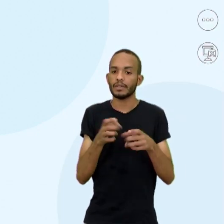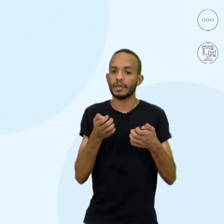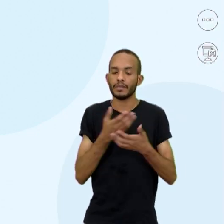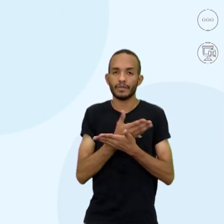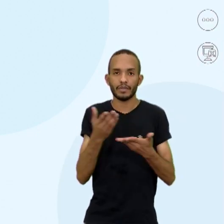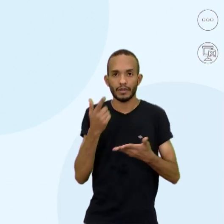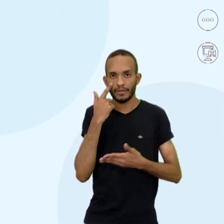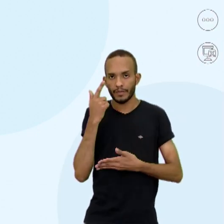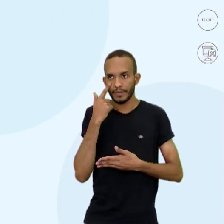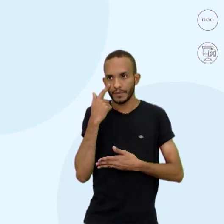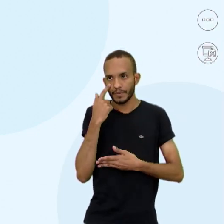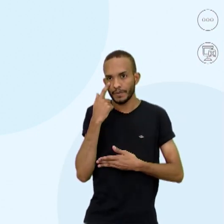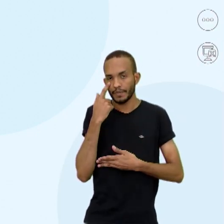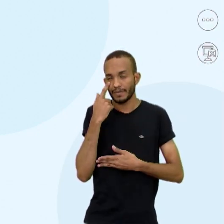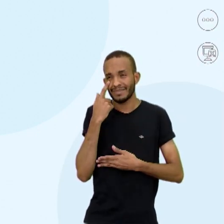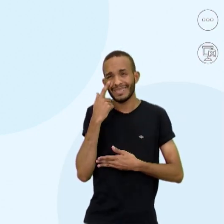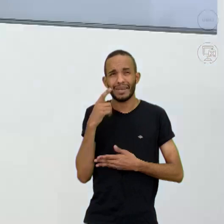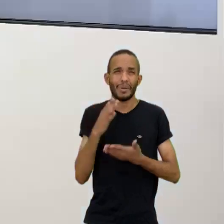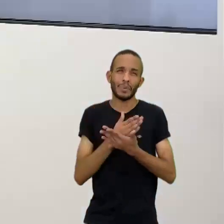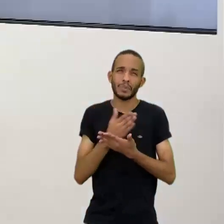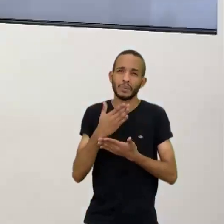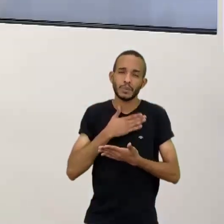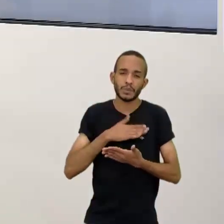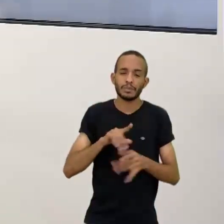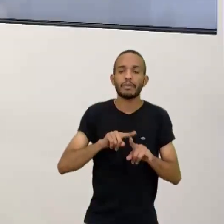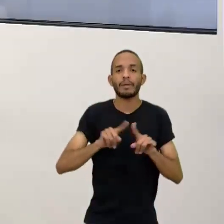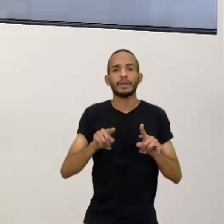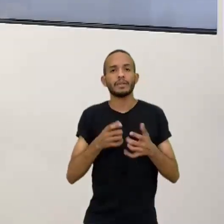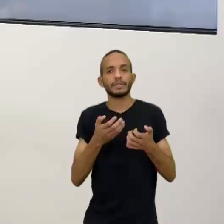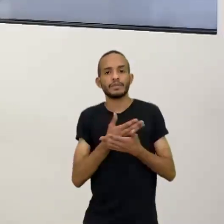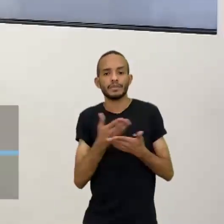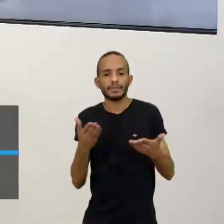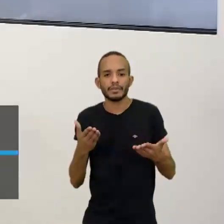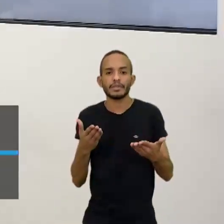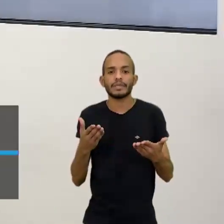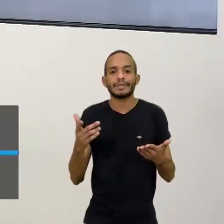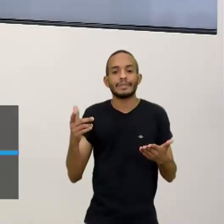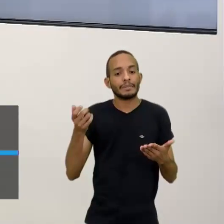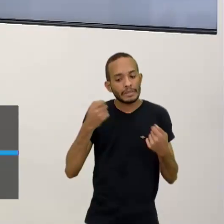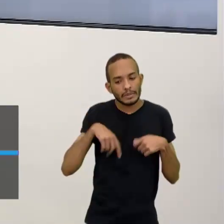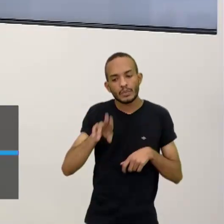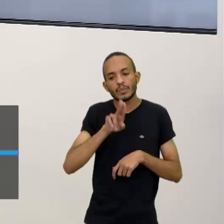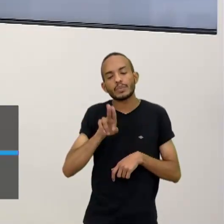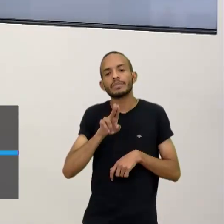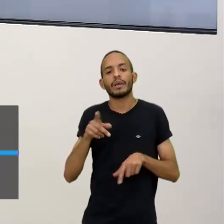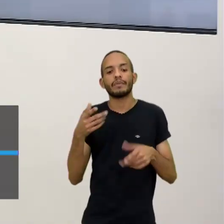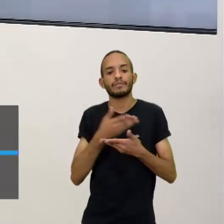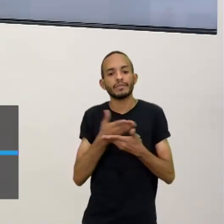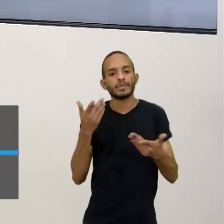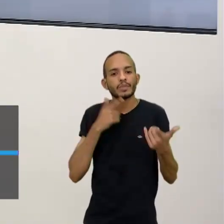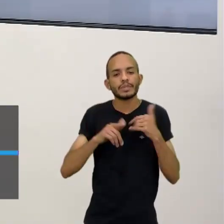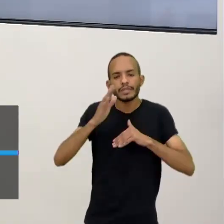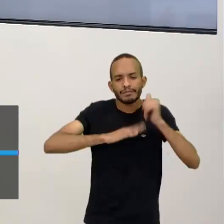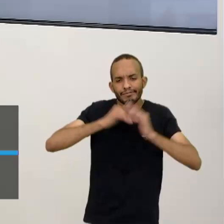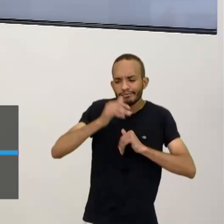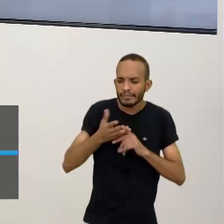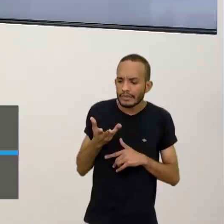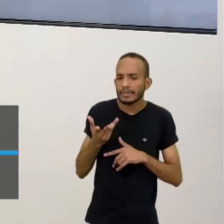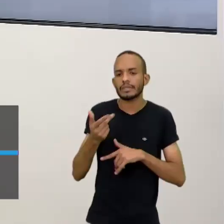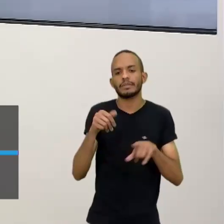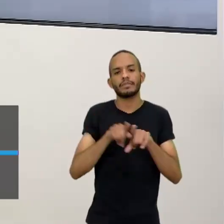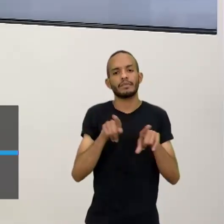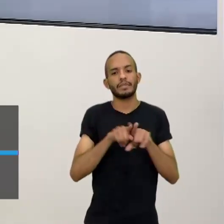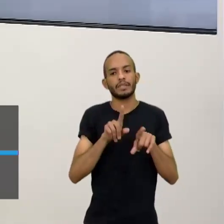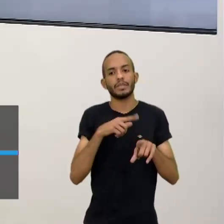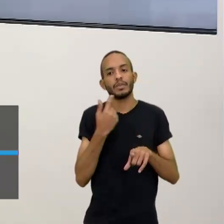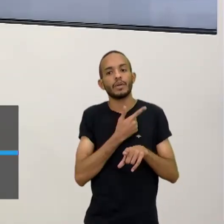vocês Tem gente que não gosta, mas eu quero que vocês aqui no nono, vocês têm que usar essas coisas para vocês criarem habilidades, tá certo? Então, quando a